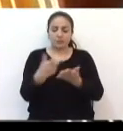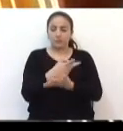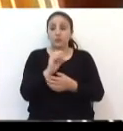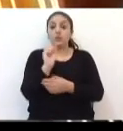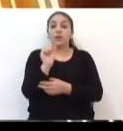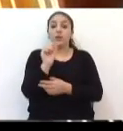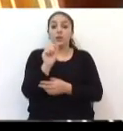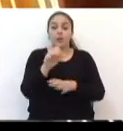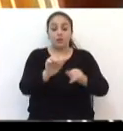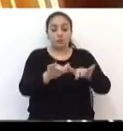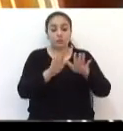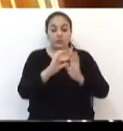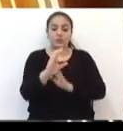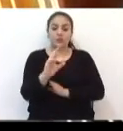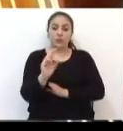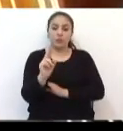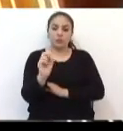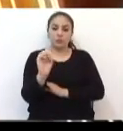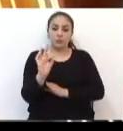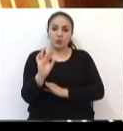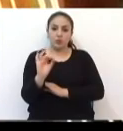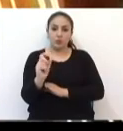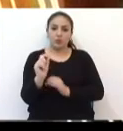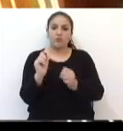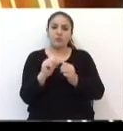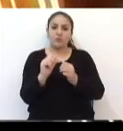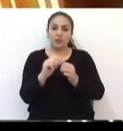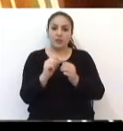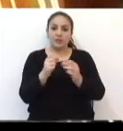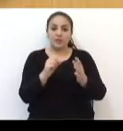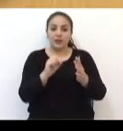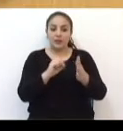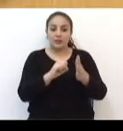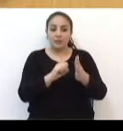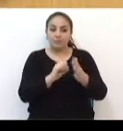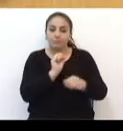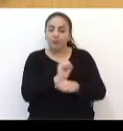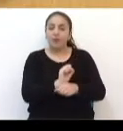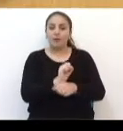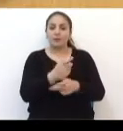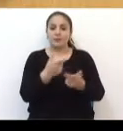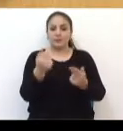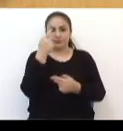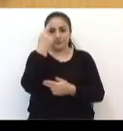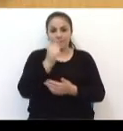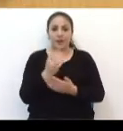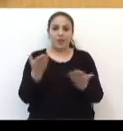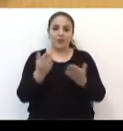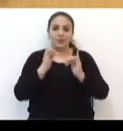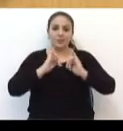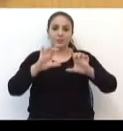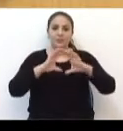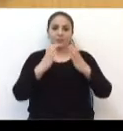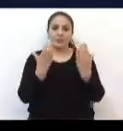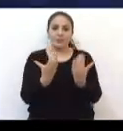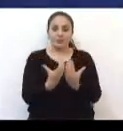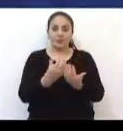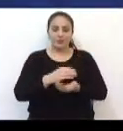de custódia vem fazer é frear esse ímpeto. Agora no canal da